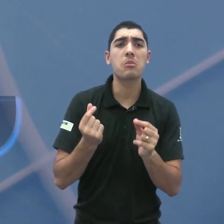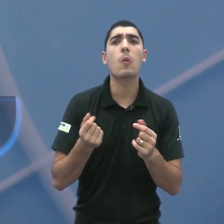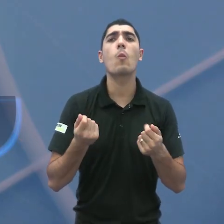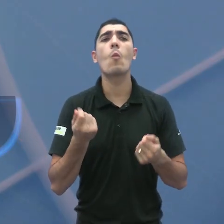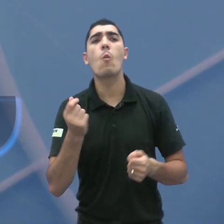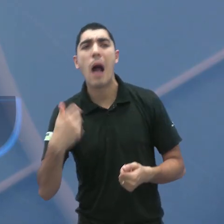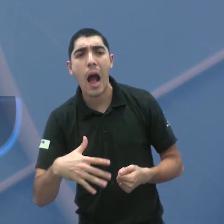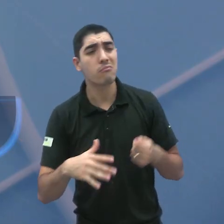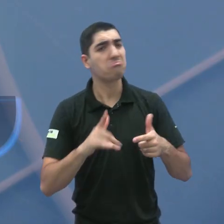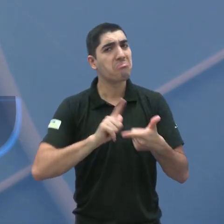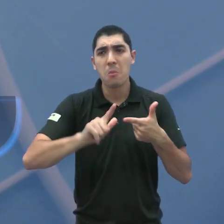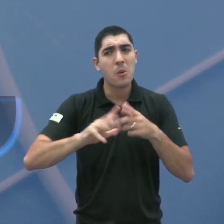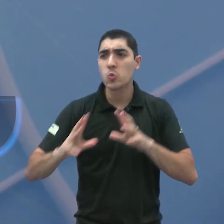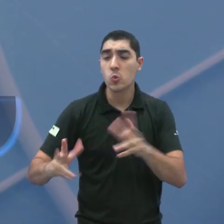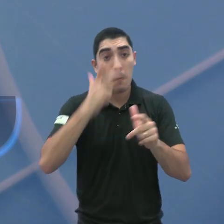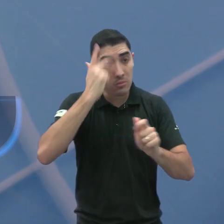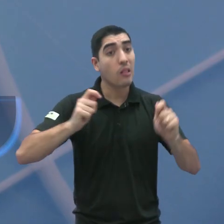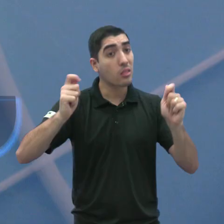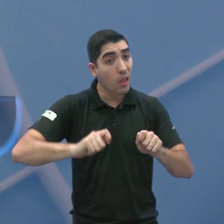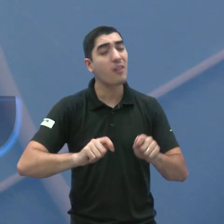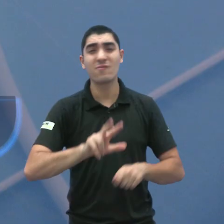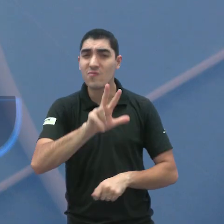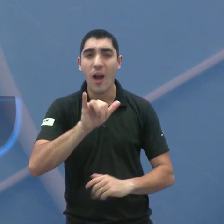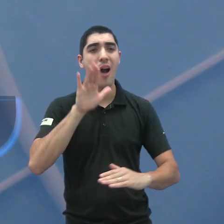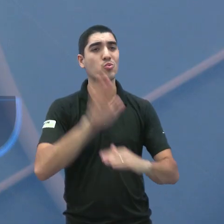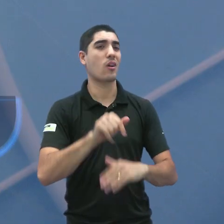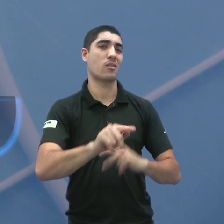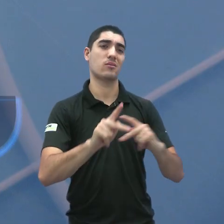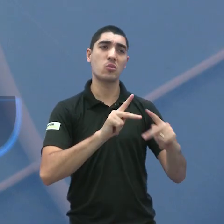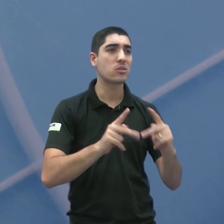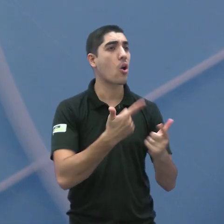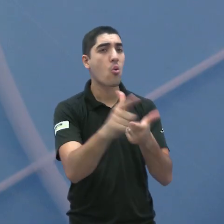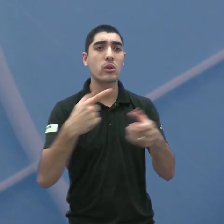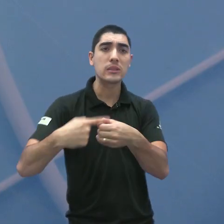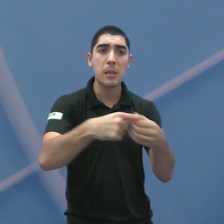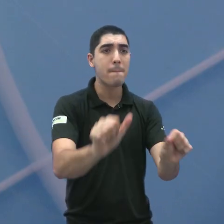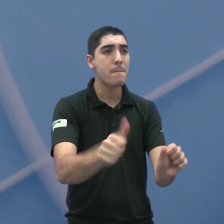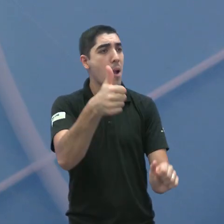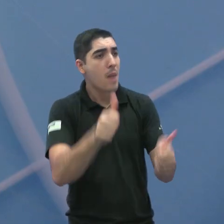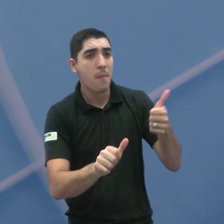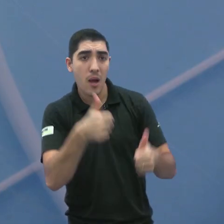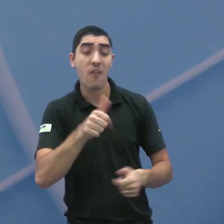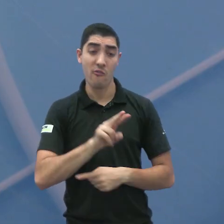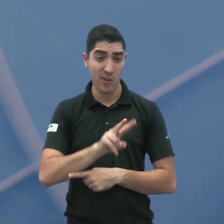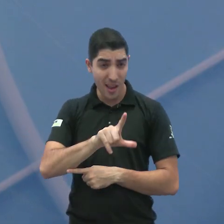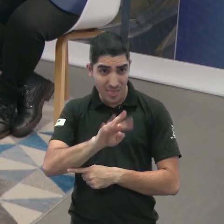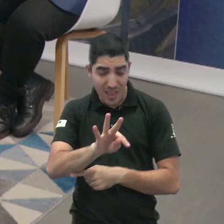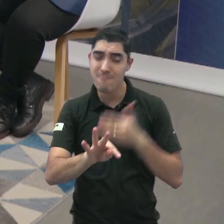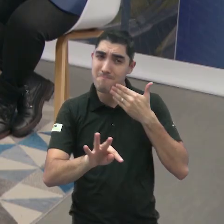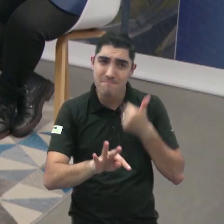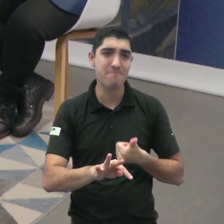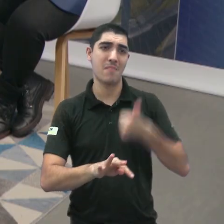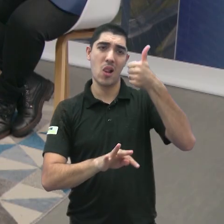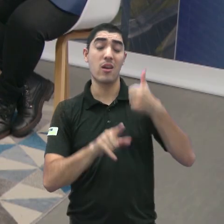Eu acho que melhoraria muito o trânsito nas cidades. E o VLT realmente é o melhor modal. É